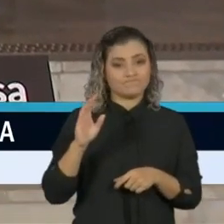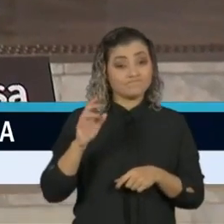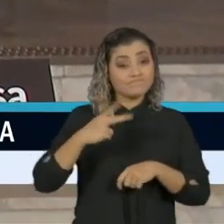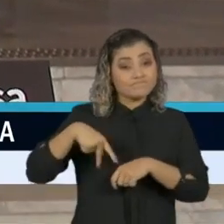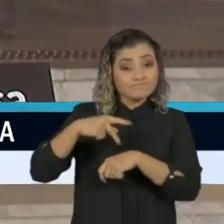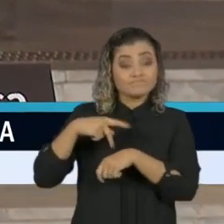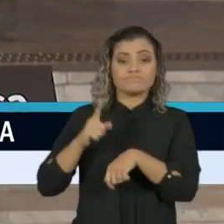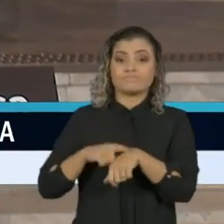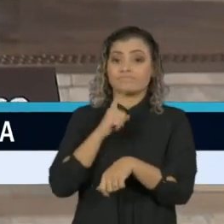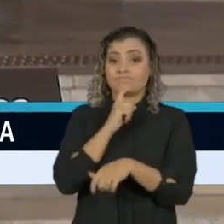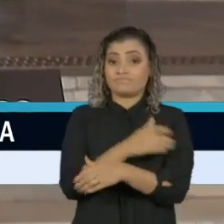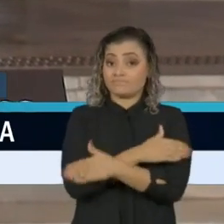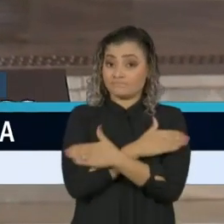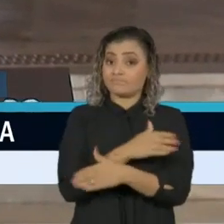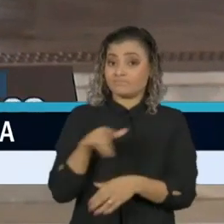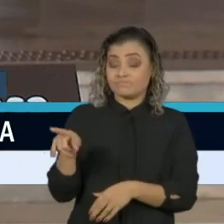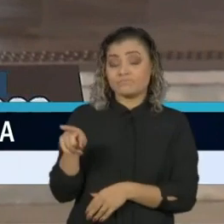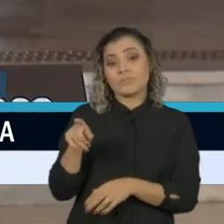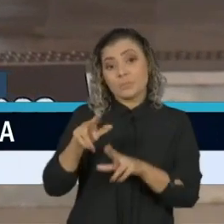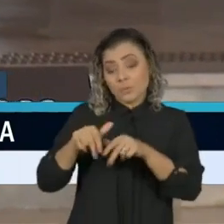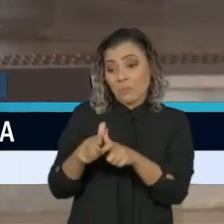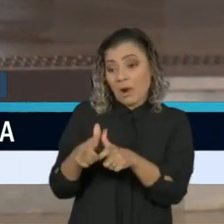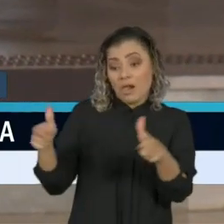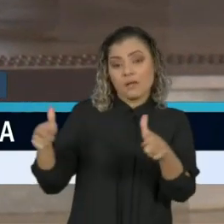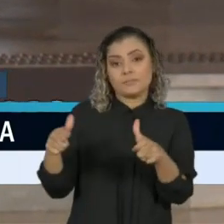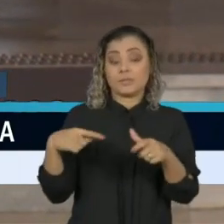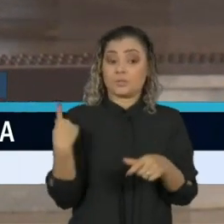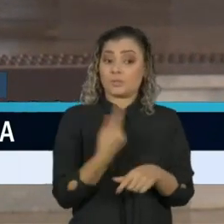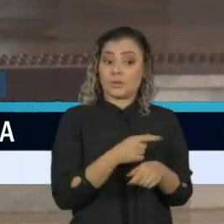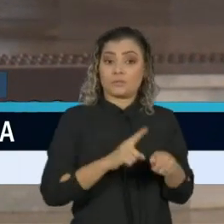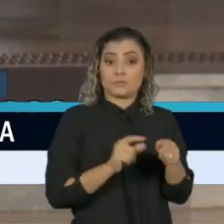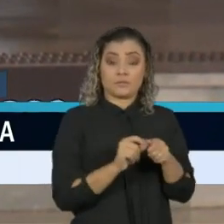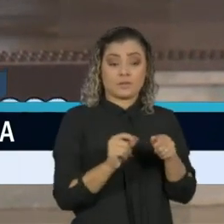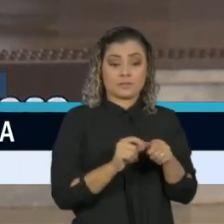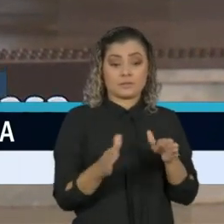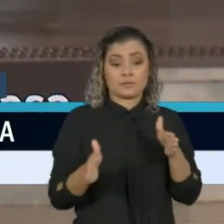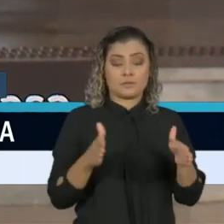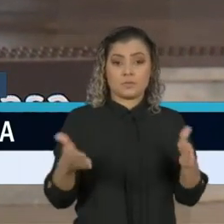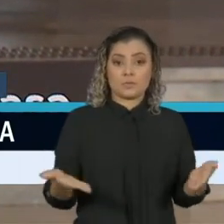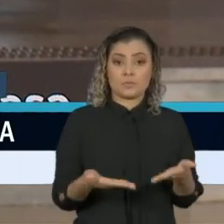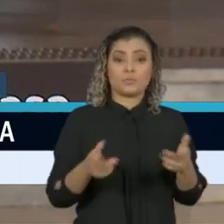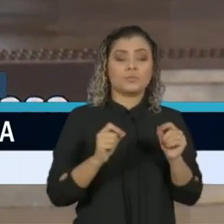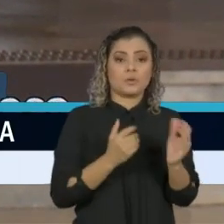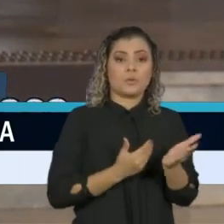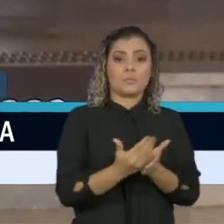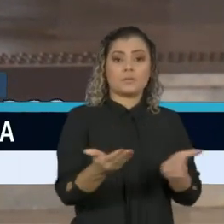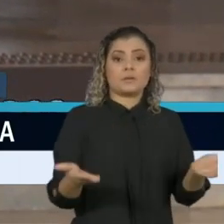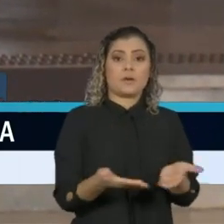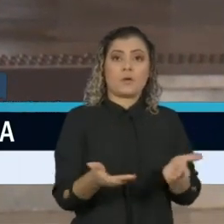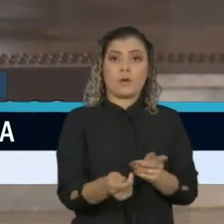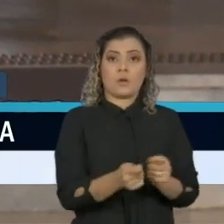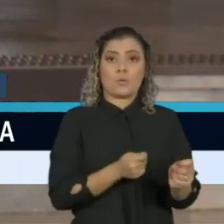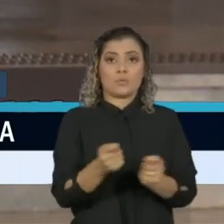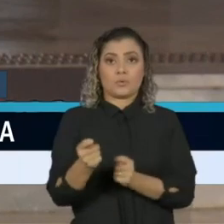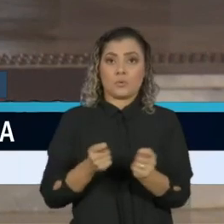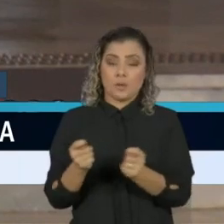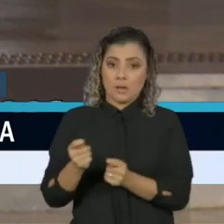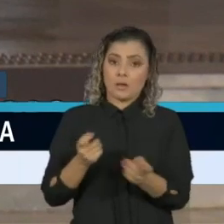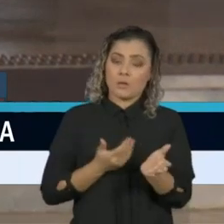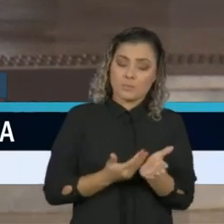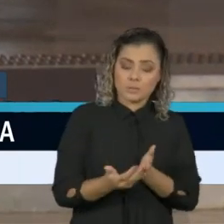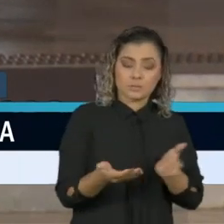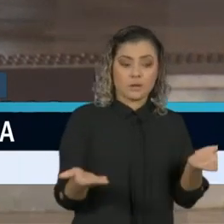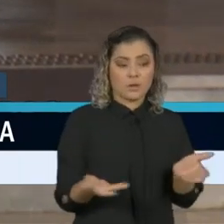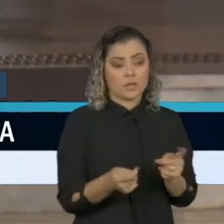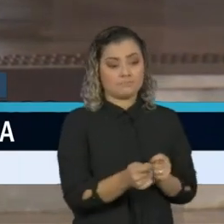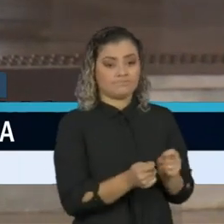neste momento. Mas o que nós temos que fazer? O que nós temos que fazer é começar agora, né? É começar